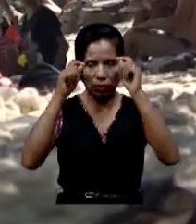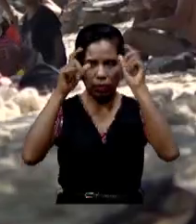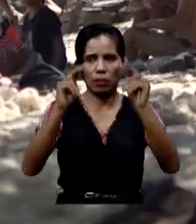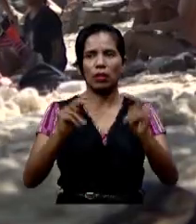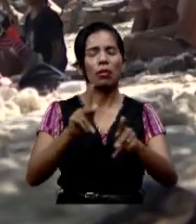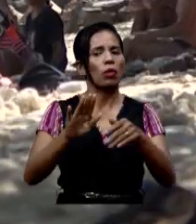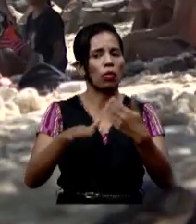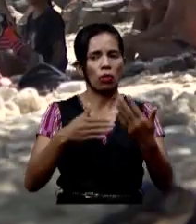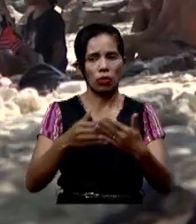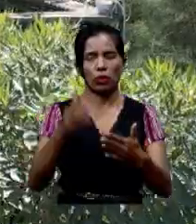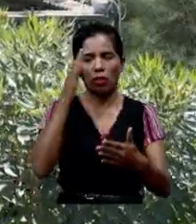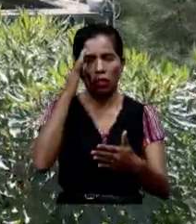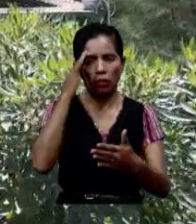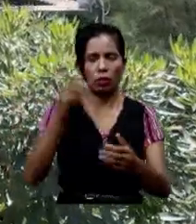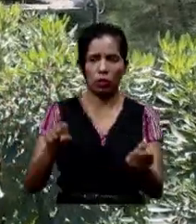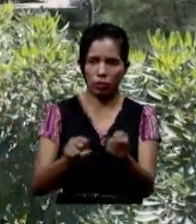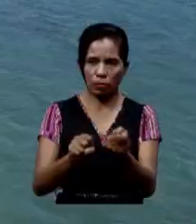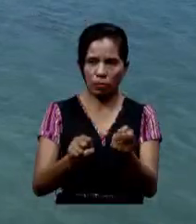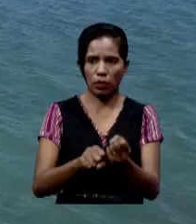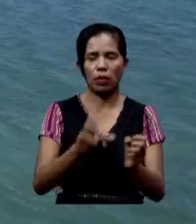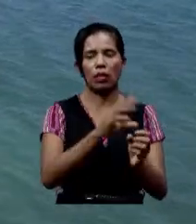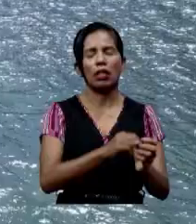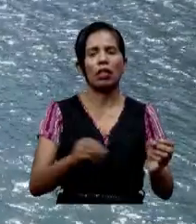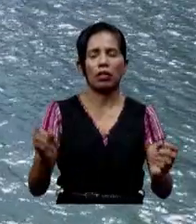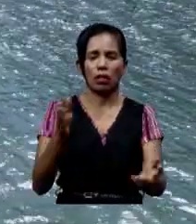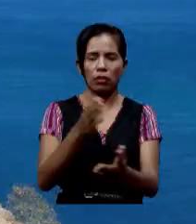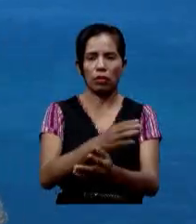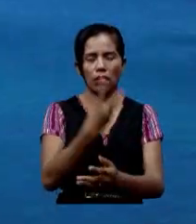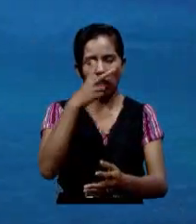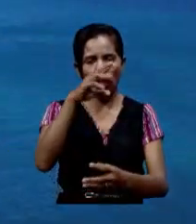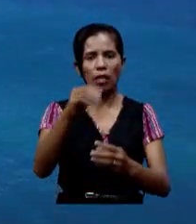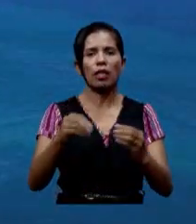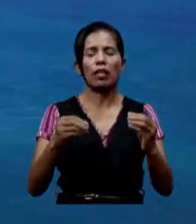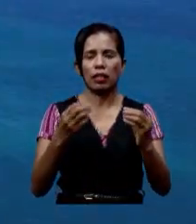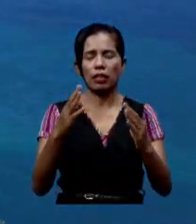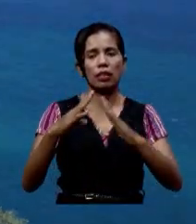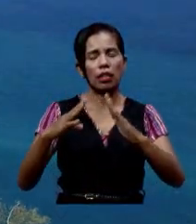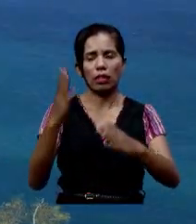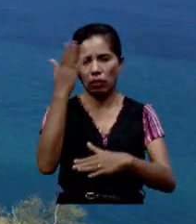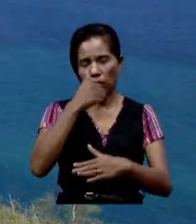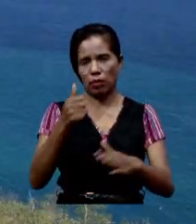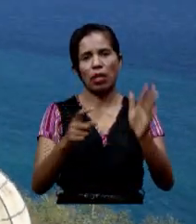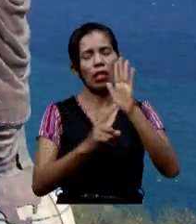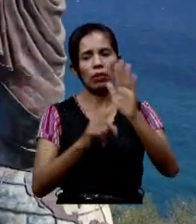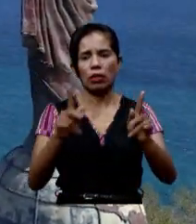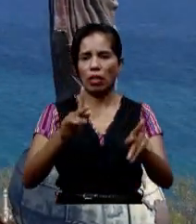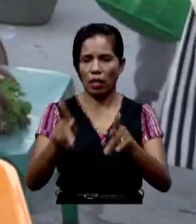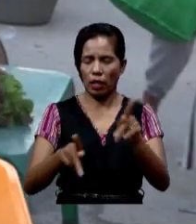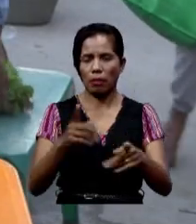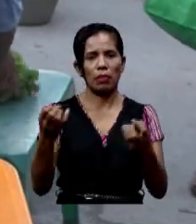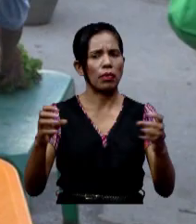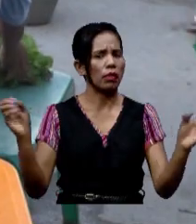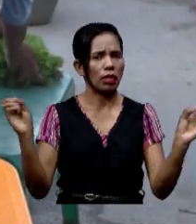emo roto nia consciência ori contribui a tua segura cidade nia furak. Mas bem, a realidade é tudo, comunidade balum, lá